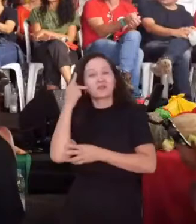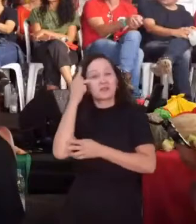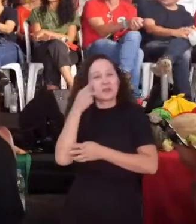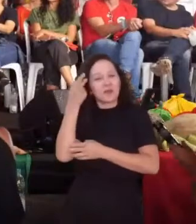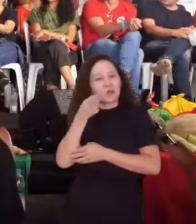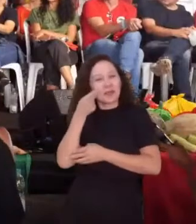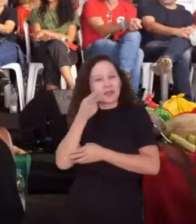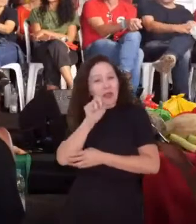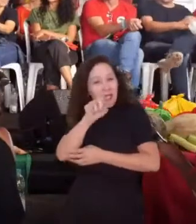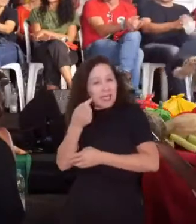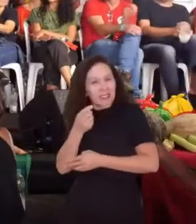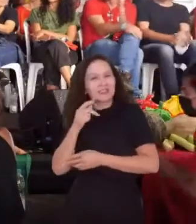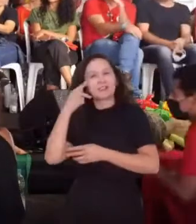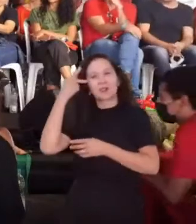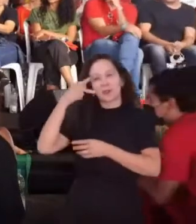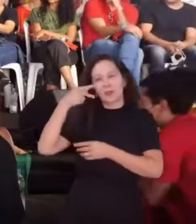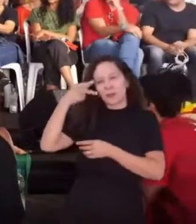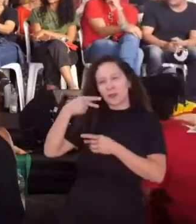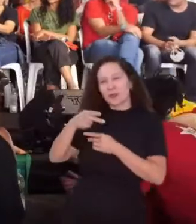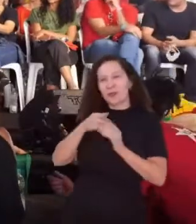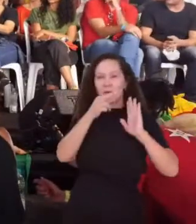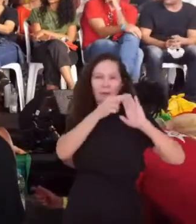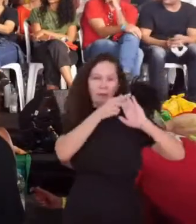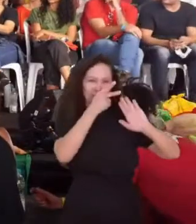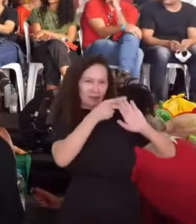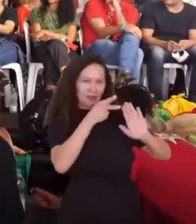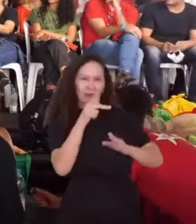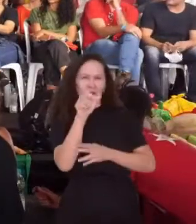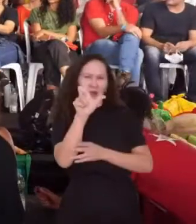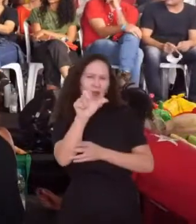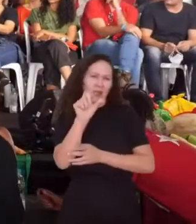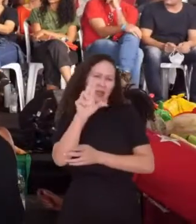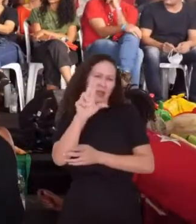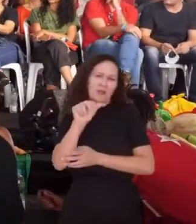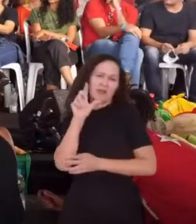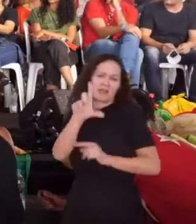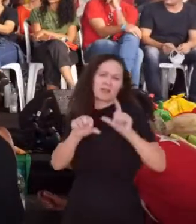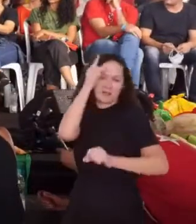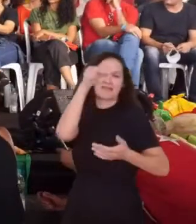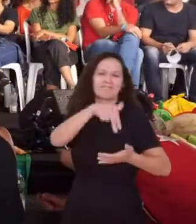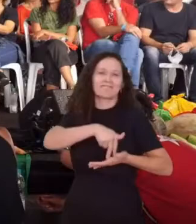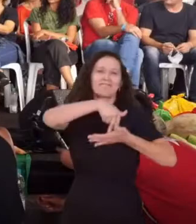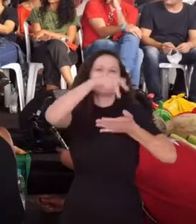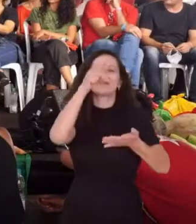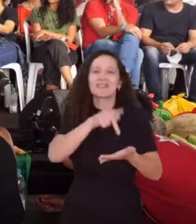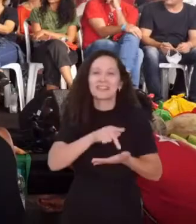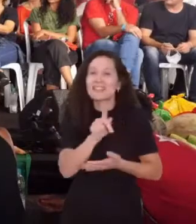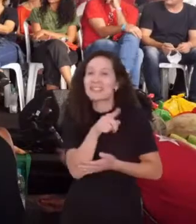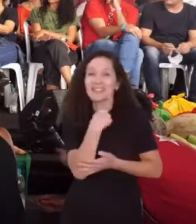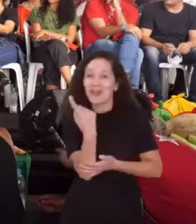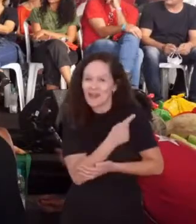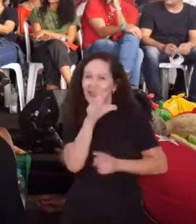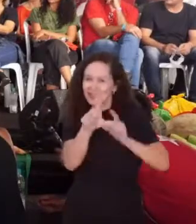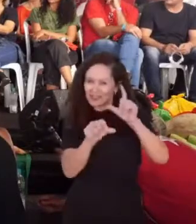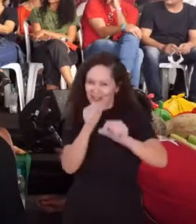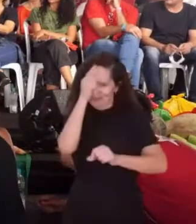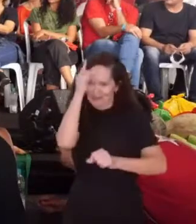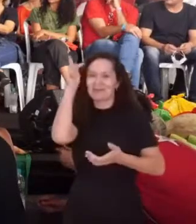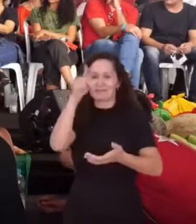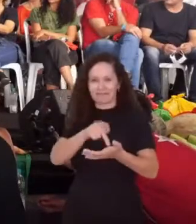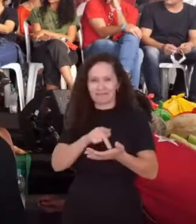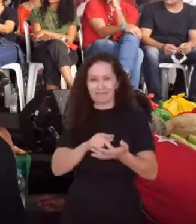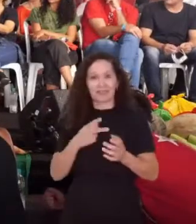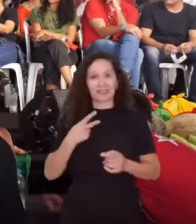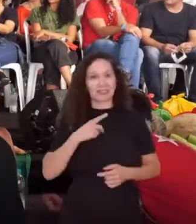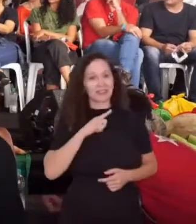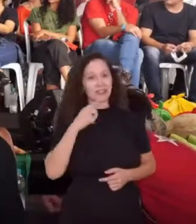nunca coloca o que eles são de verdade. Quem coloca somos nós. Temos dois companheiros do